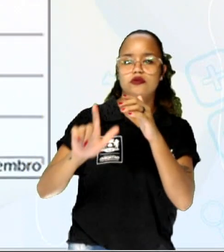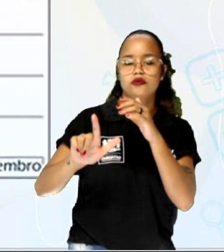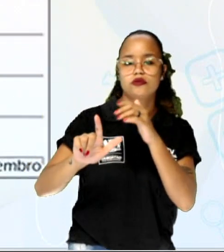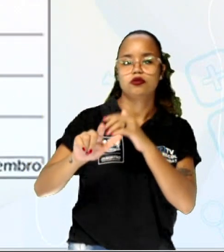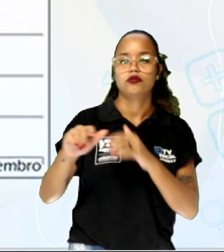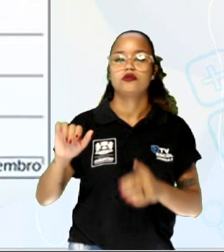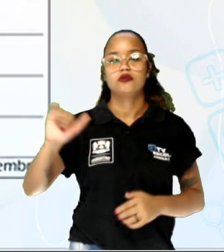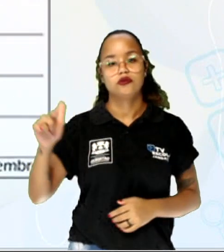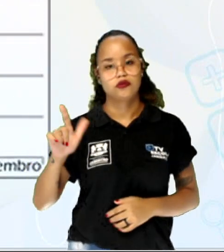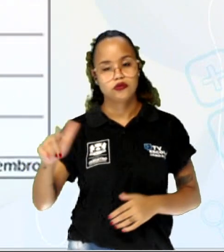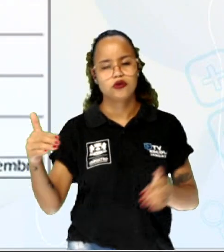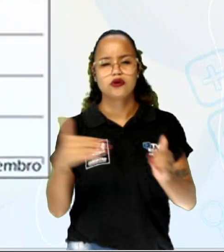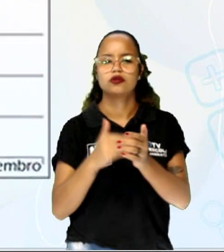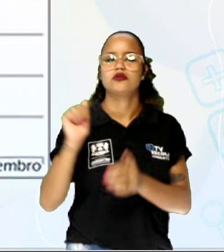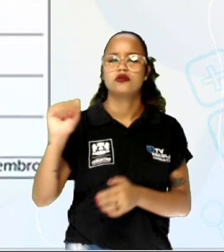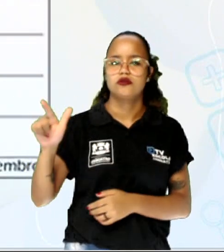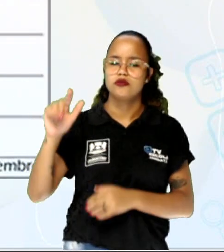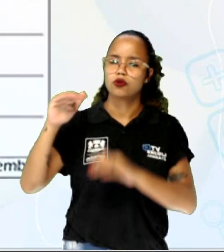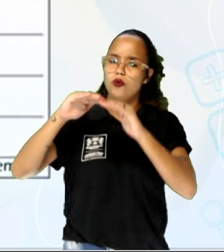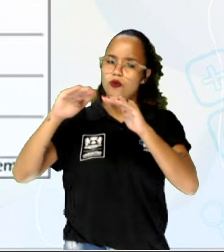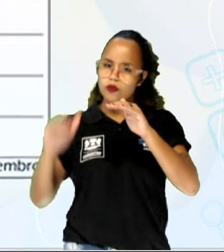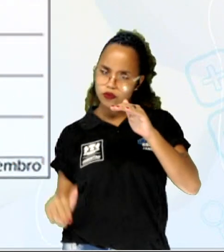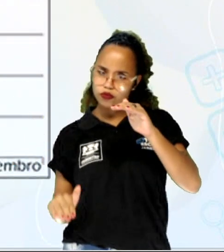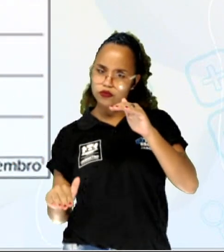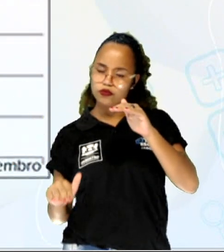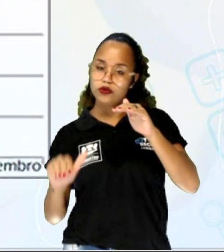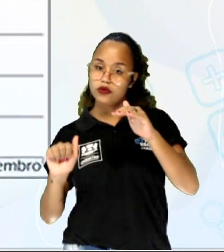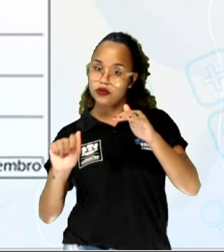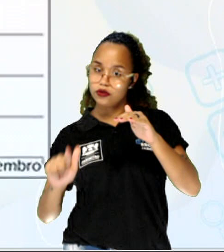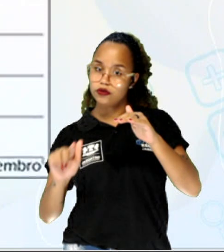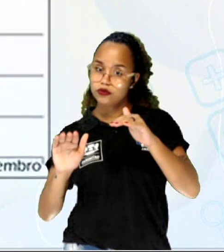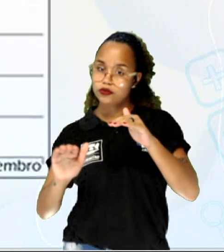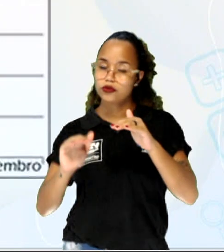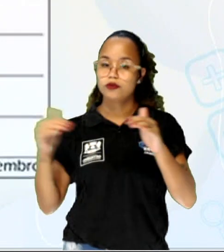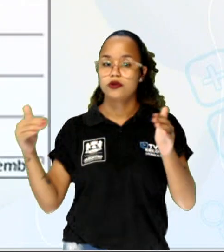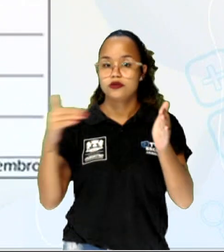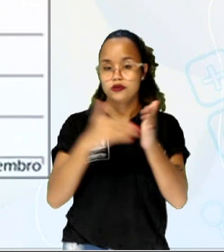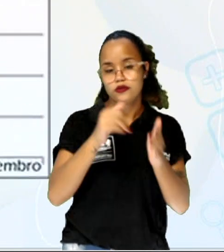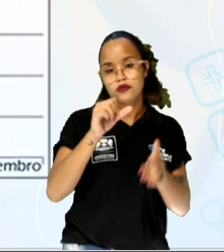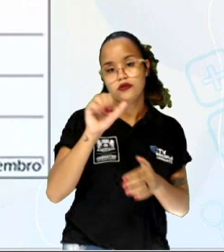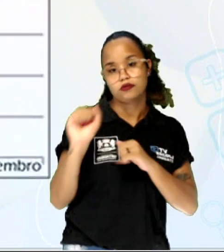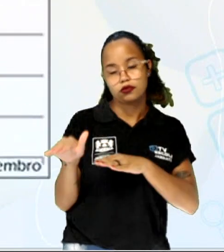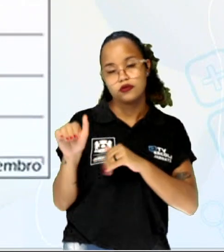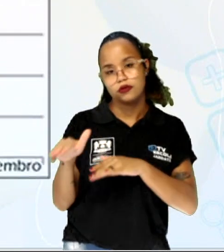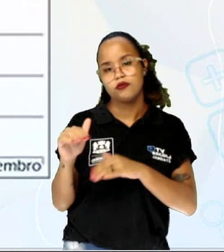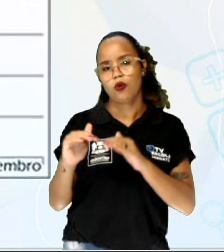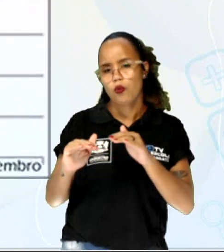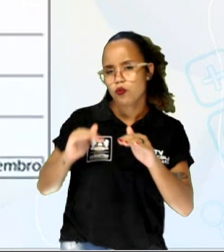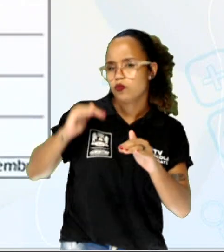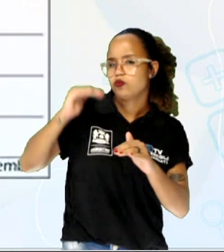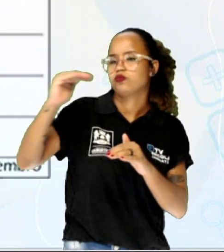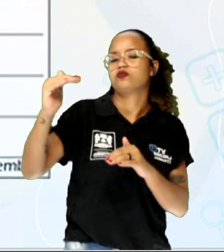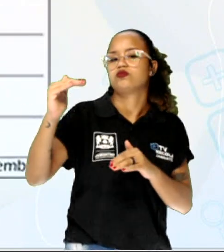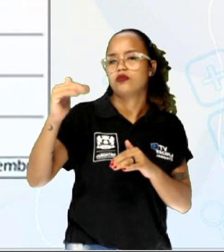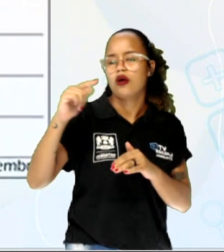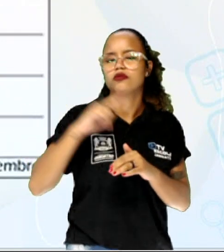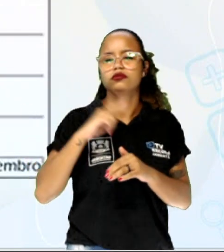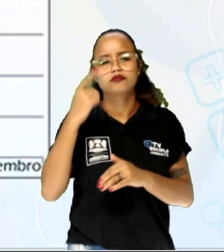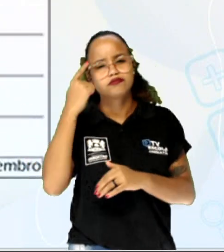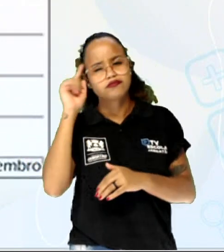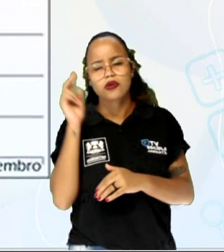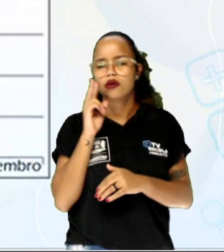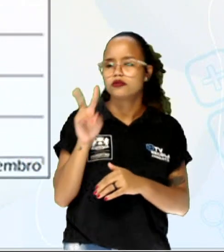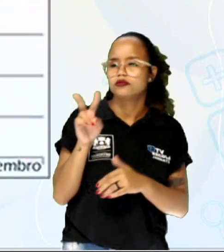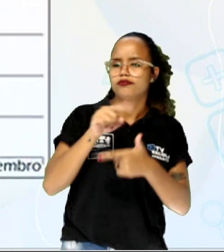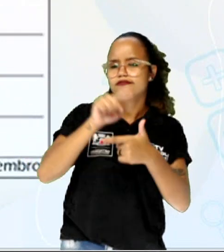para agosto teve uma nova queda, e agosto para setembro subiu novamente, né? Então ele já dá essa ideia, né, que a gente vê, olhando o